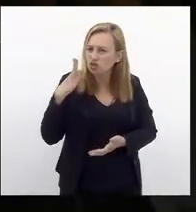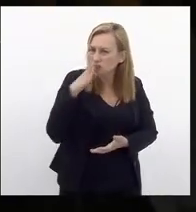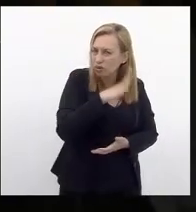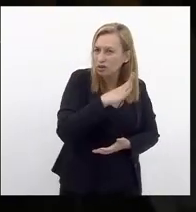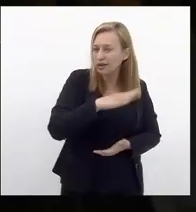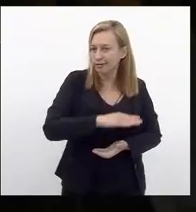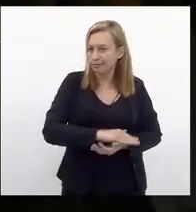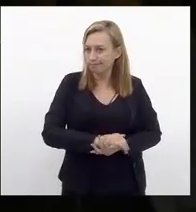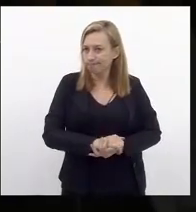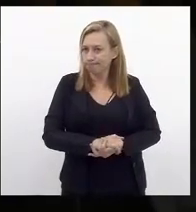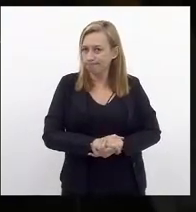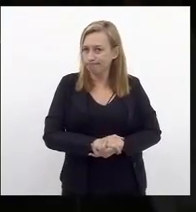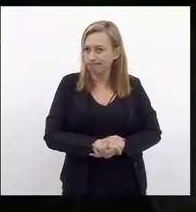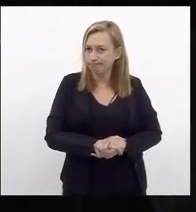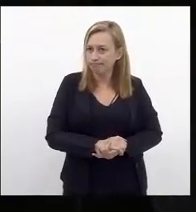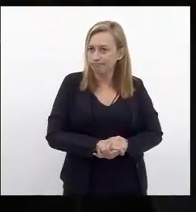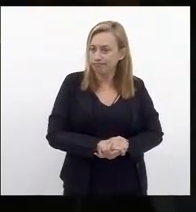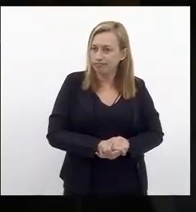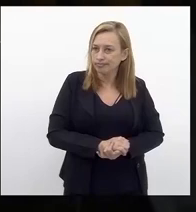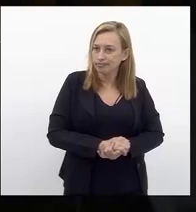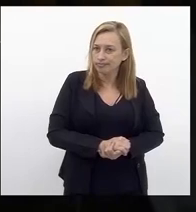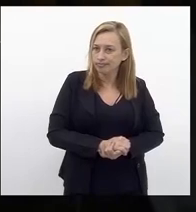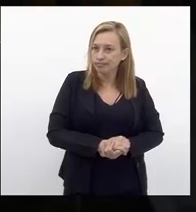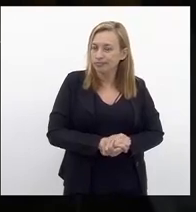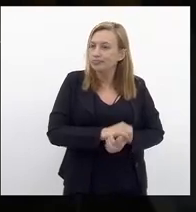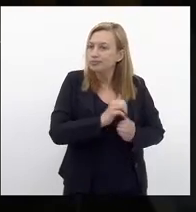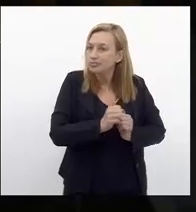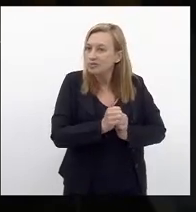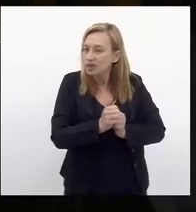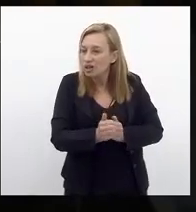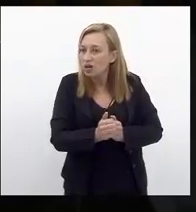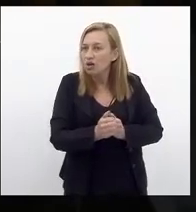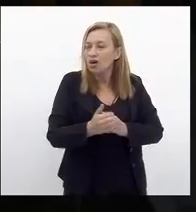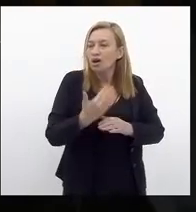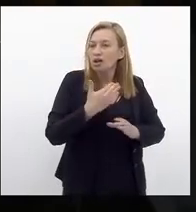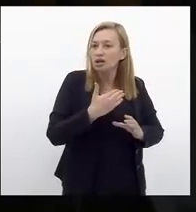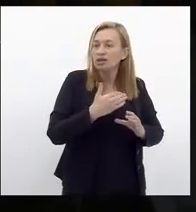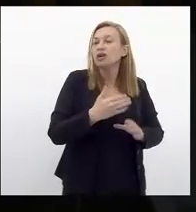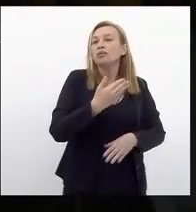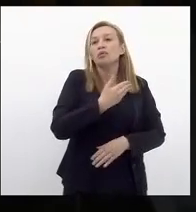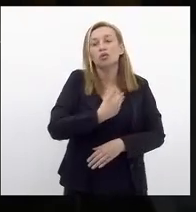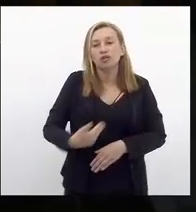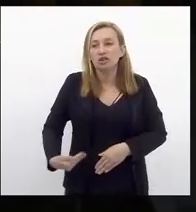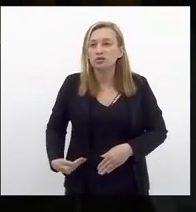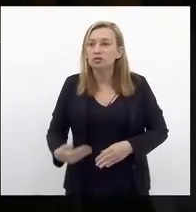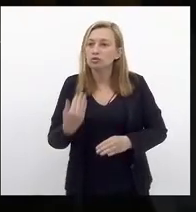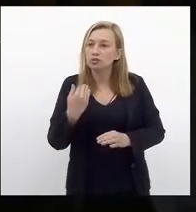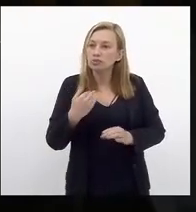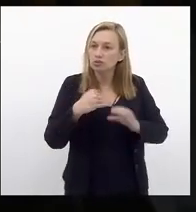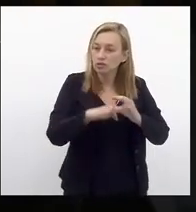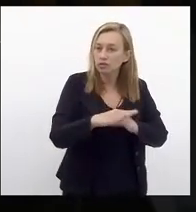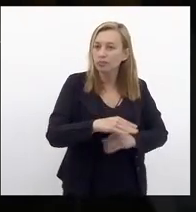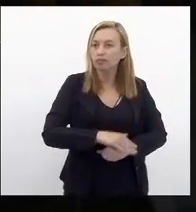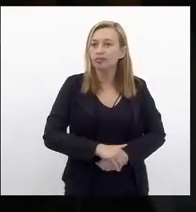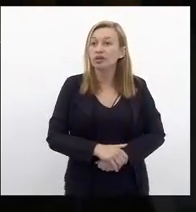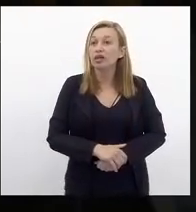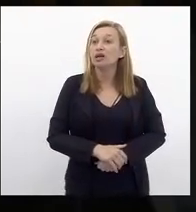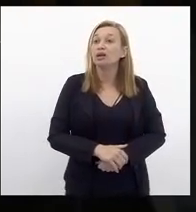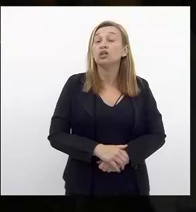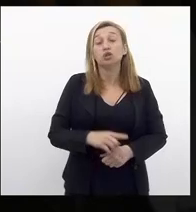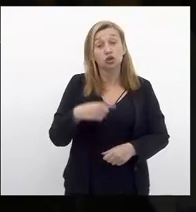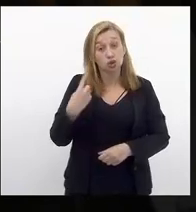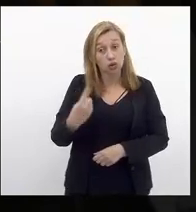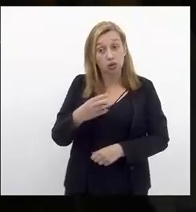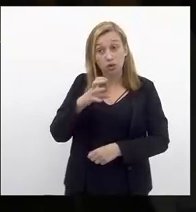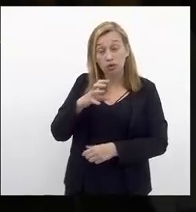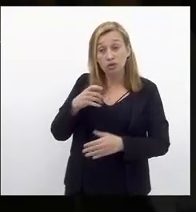maldade encaminhado pelo Governador e nós denunciamos